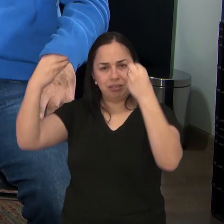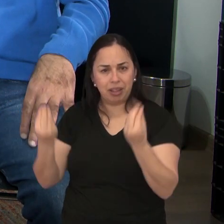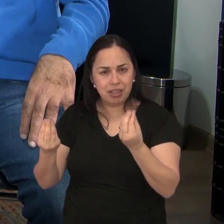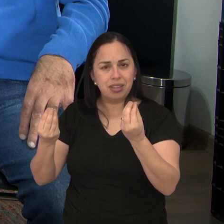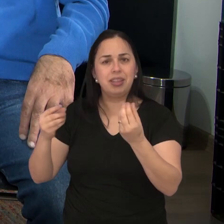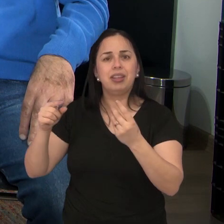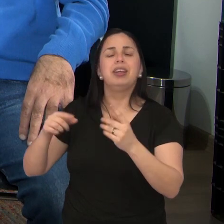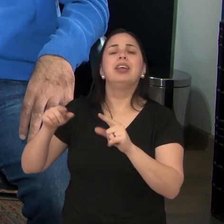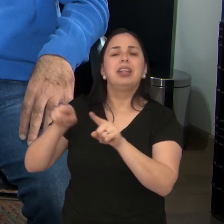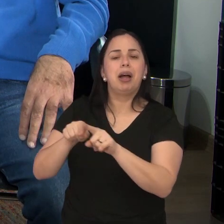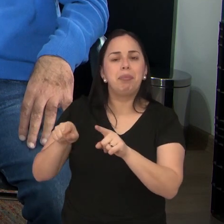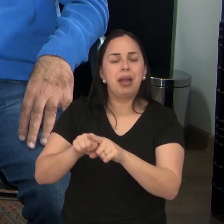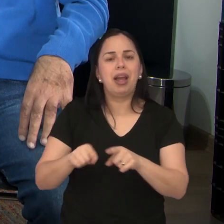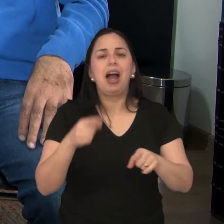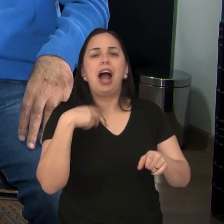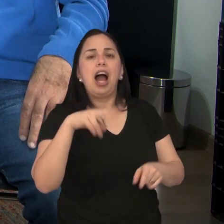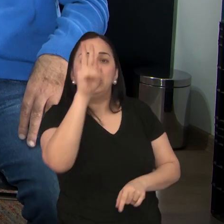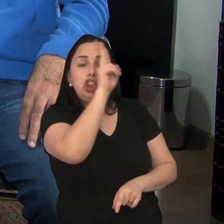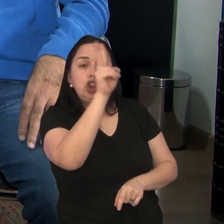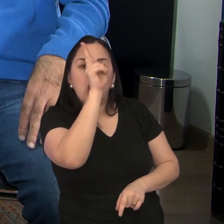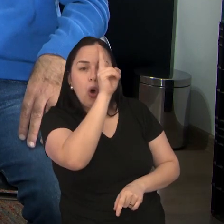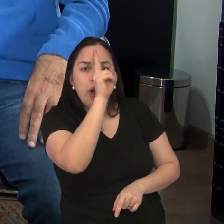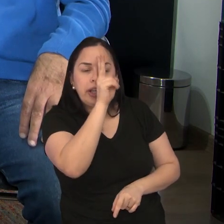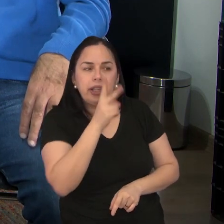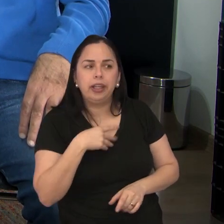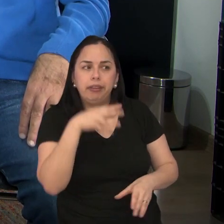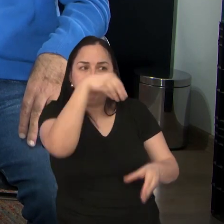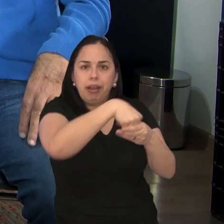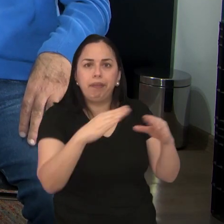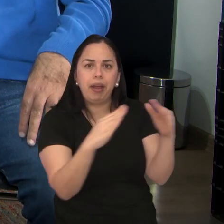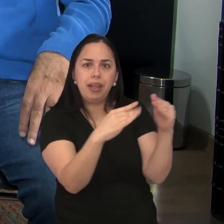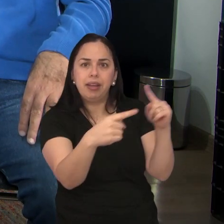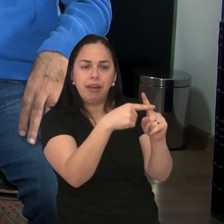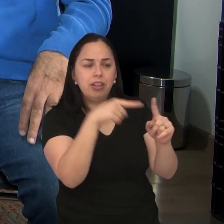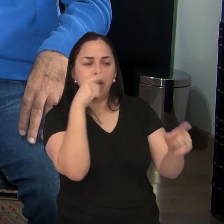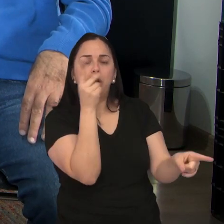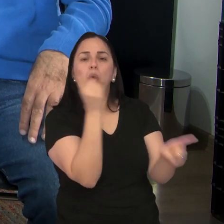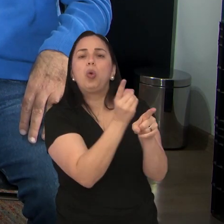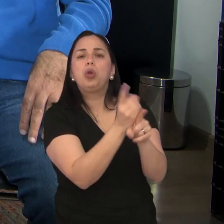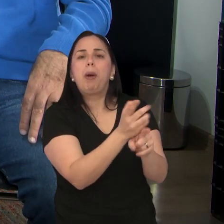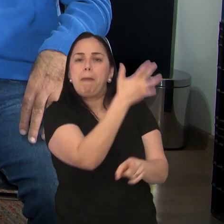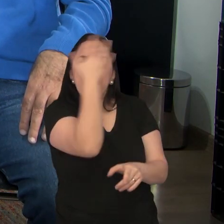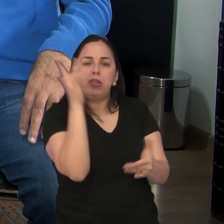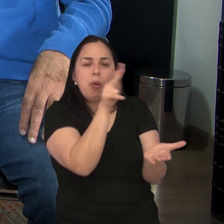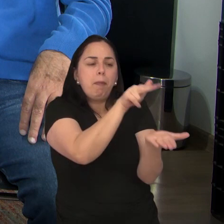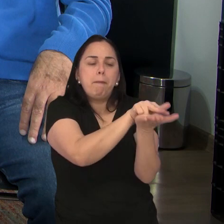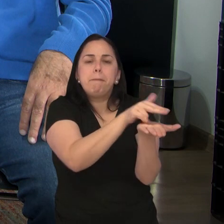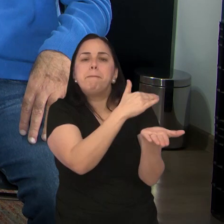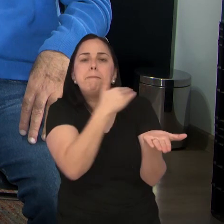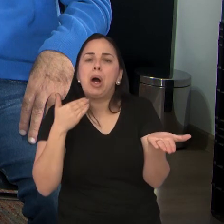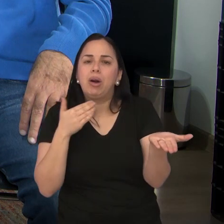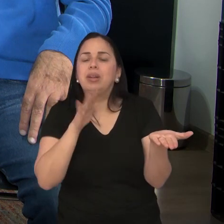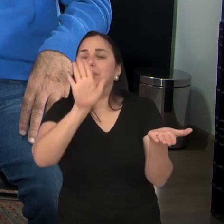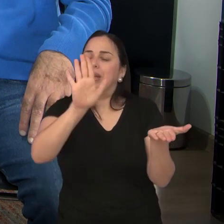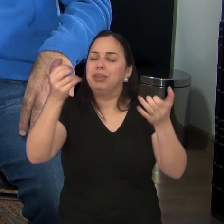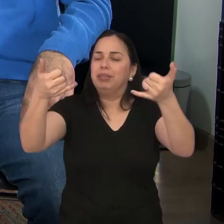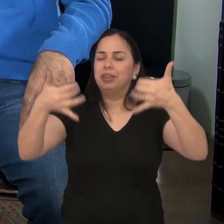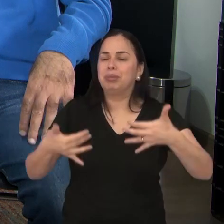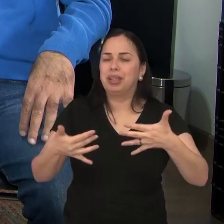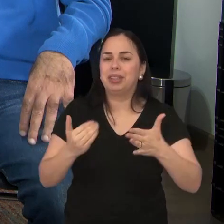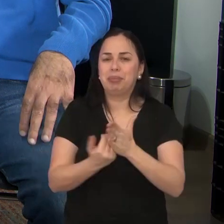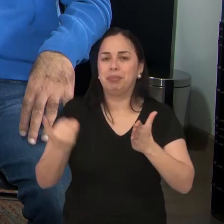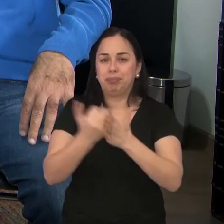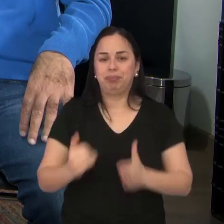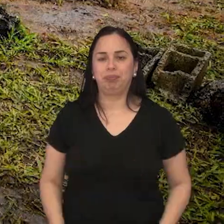Benedito, a Mercado história do Municipal. corpo que foi encontrado lá no muro da Igreja de São Benedito, tudo isso a gente só sabe por conta do Wagner,